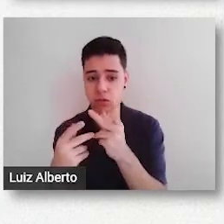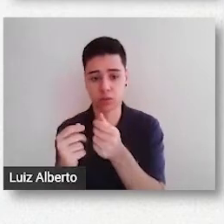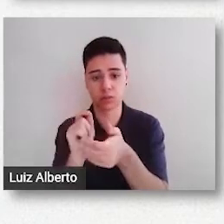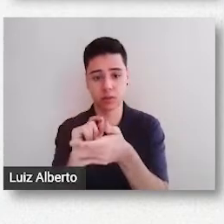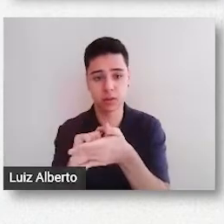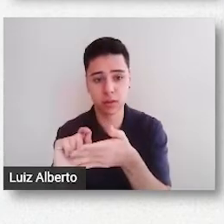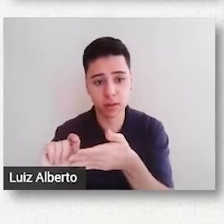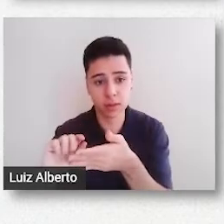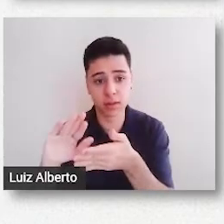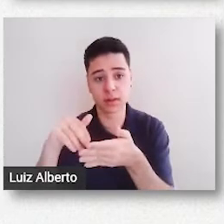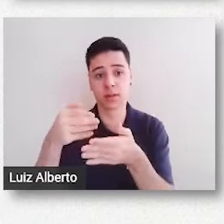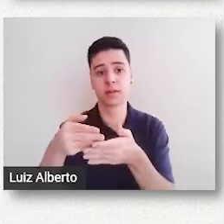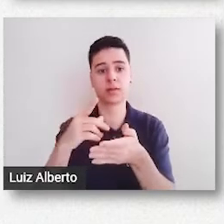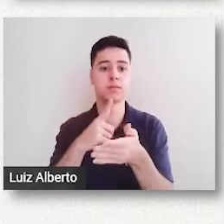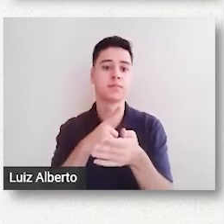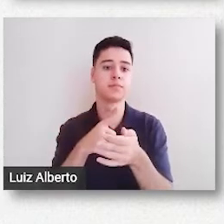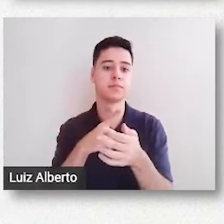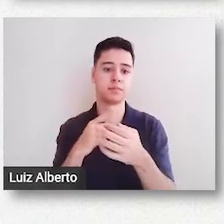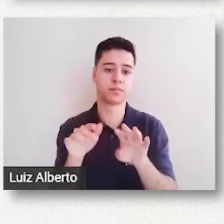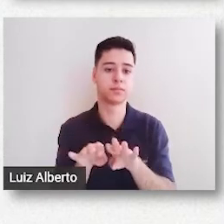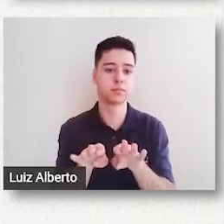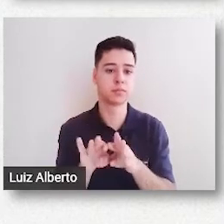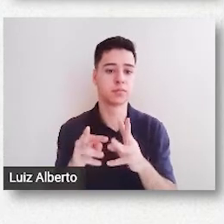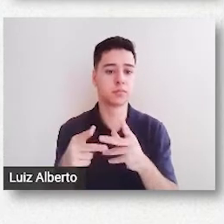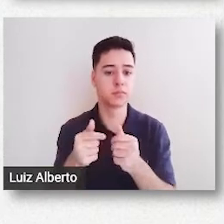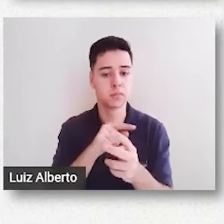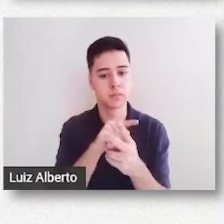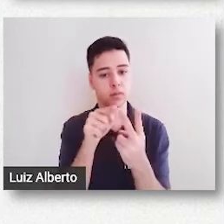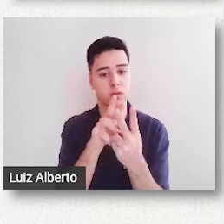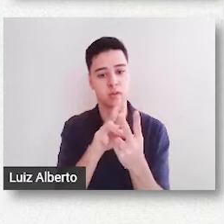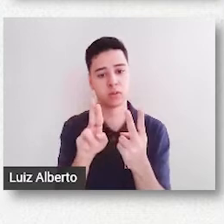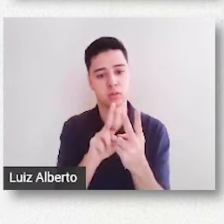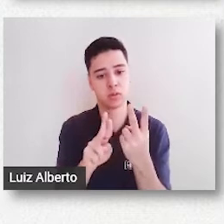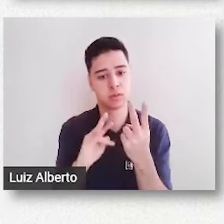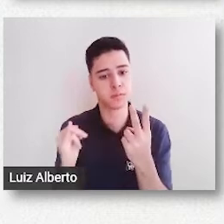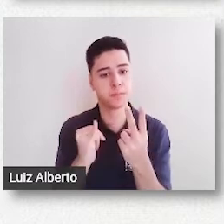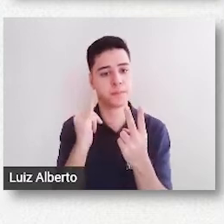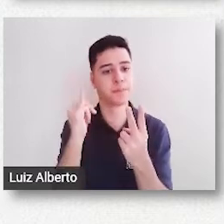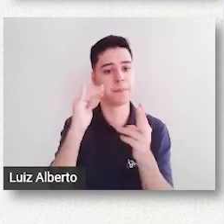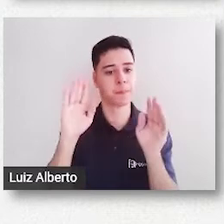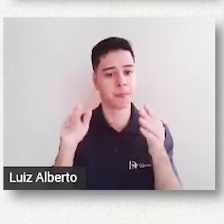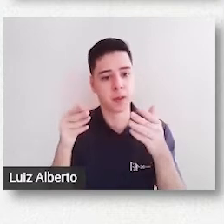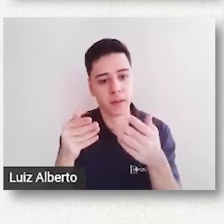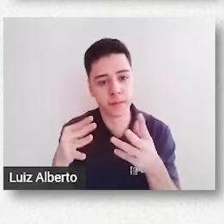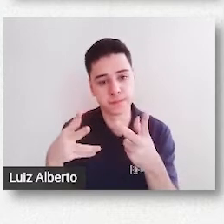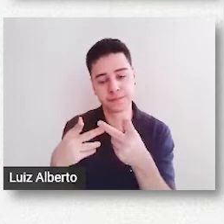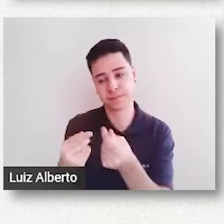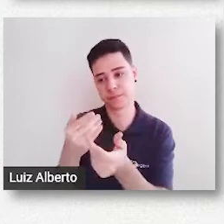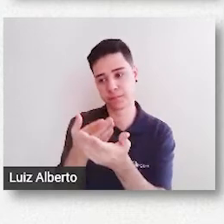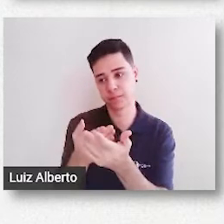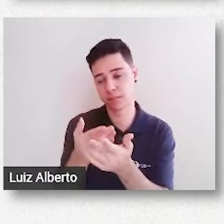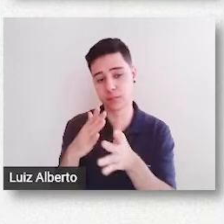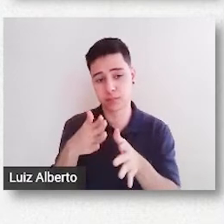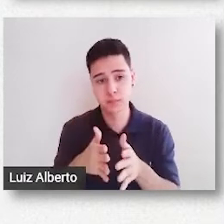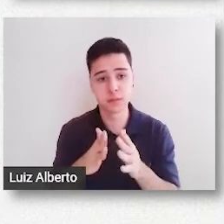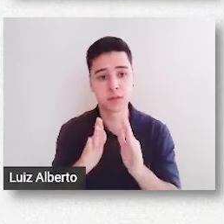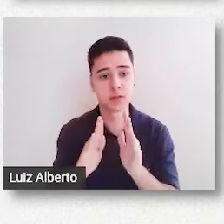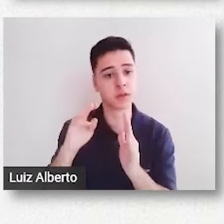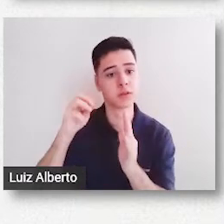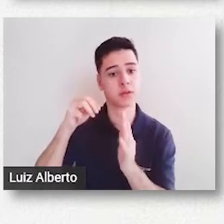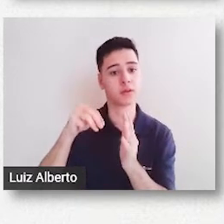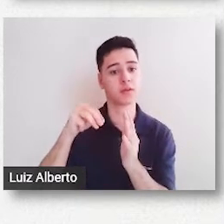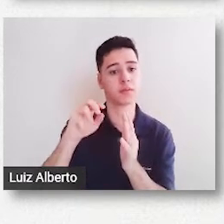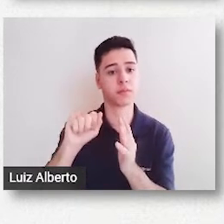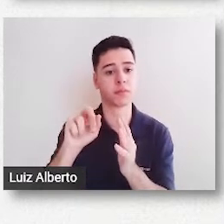Né? Então, teria também aí esses dois nomes importantes que se dedicaram ao estudo do nascimento de Maria, que seriam os